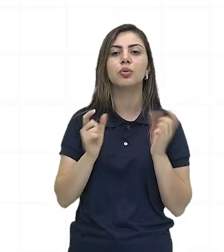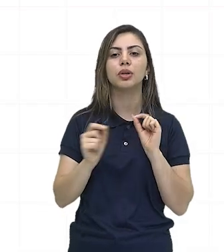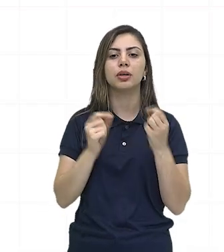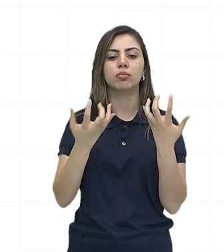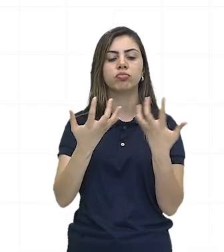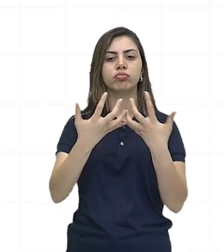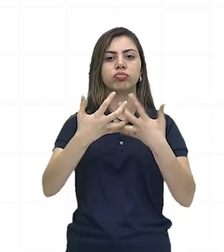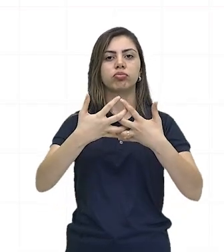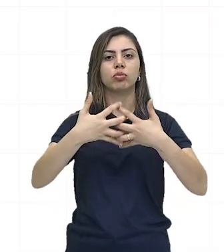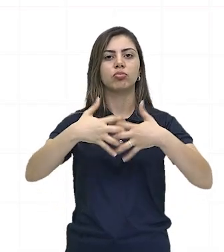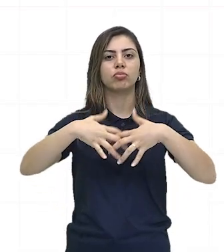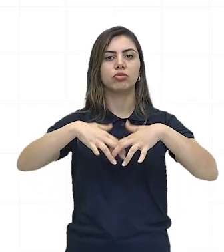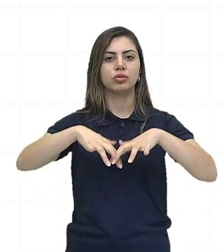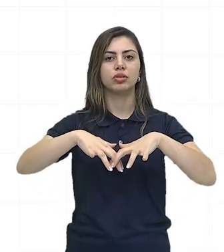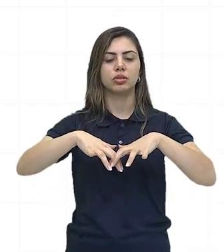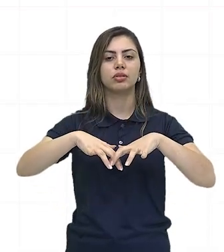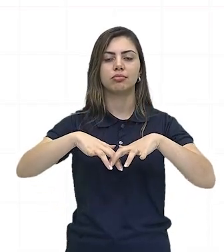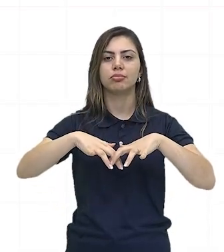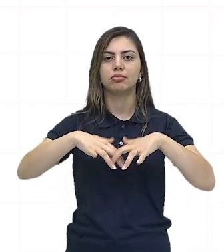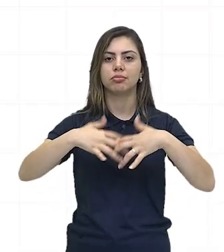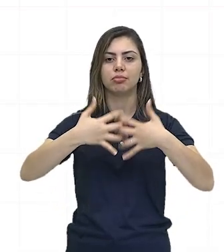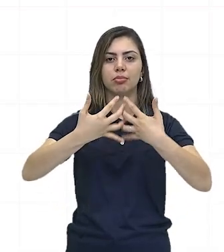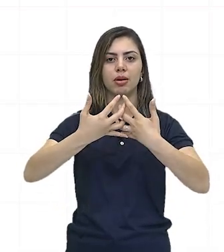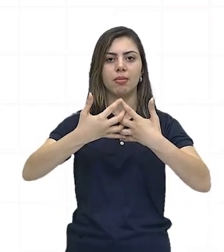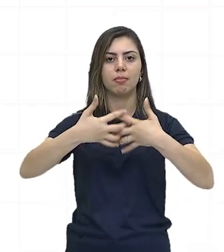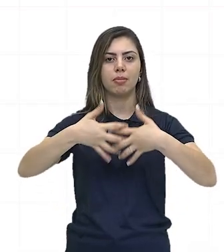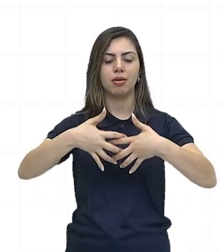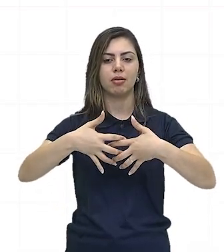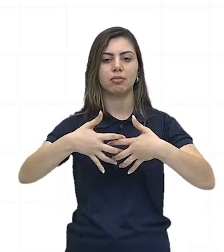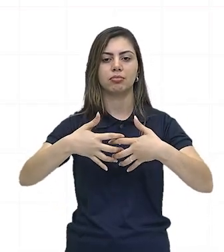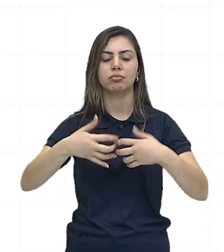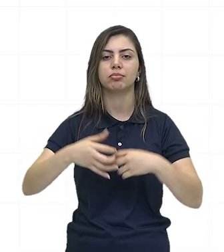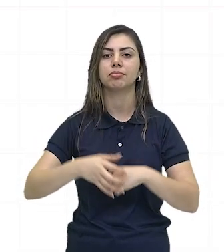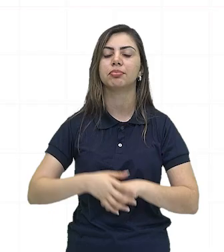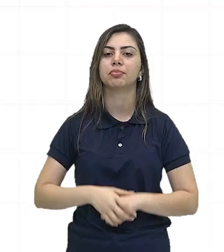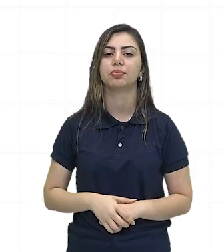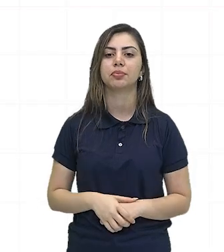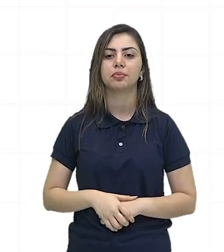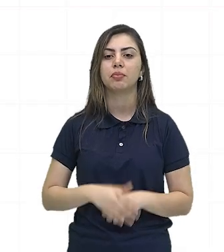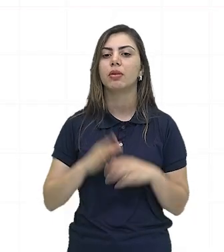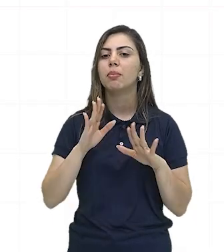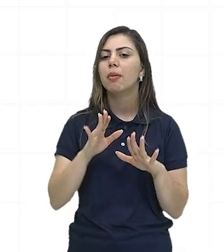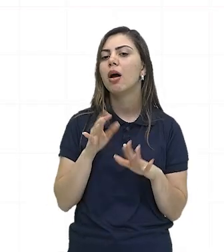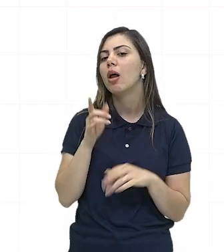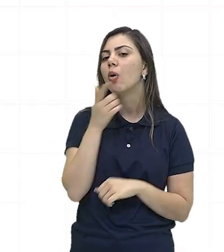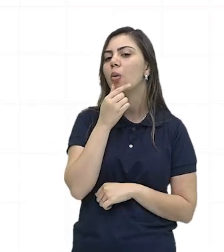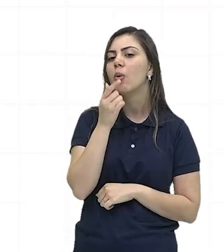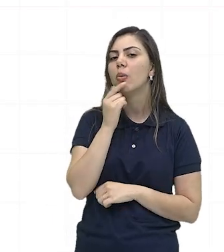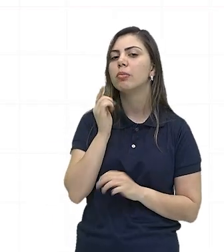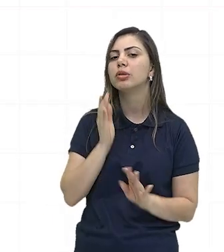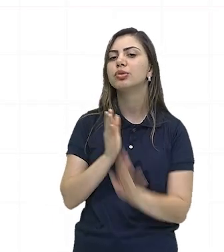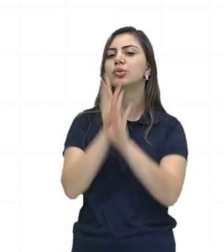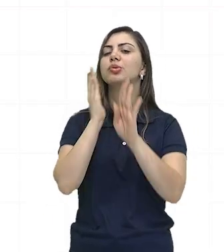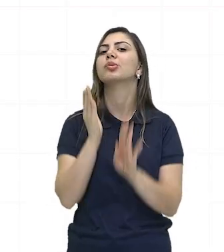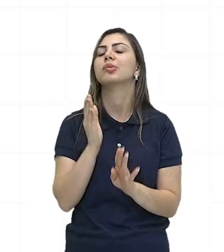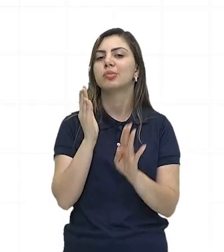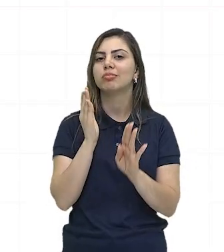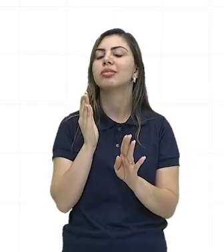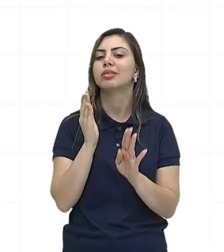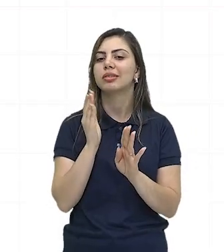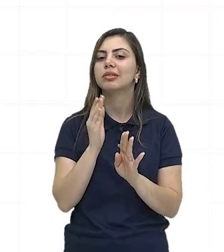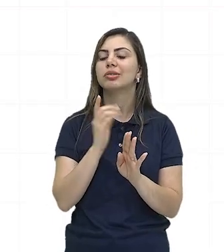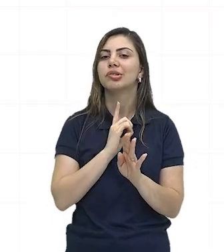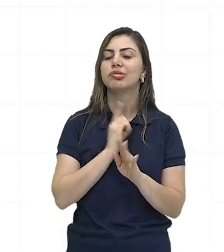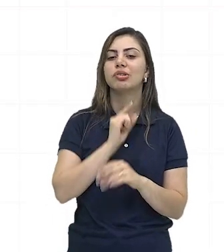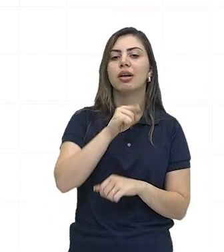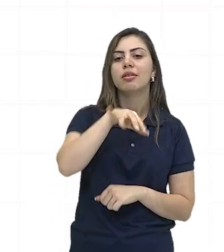né? E aí, de acordo com essas evidências, em que Wegener ele sustentava